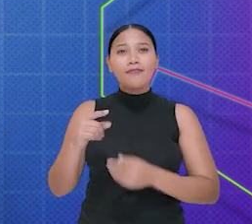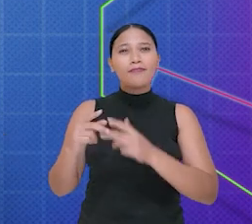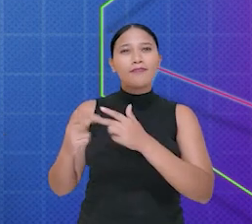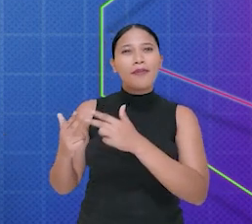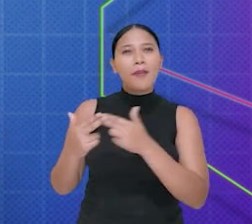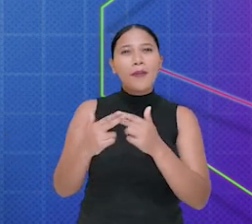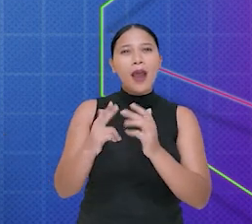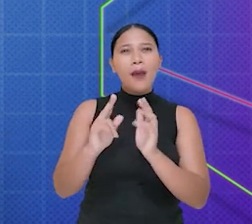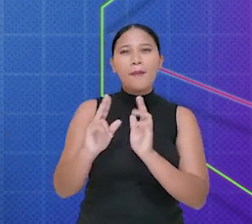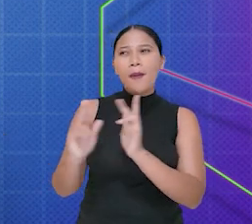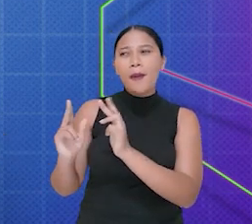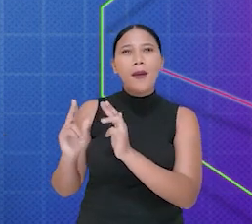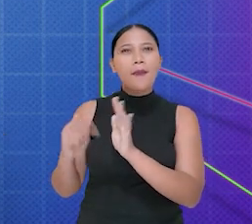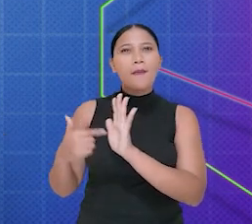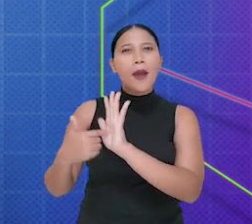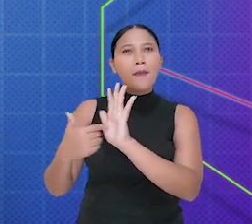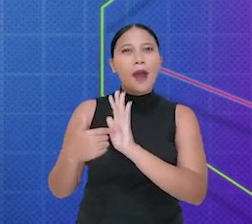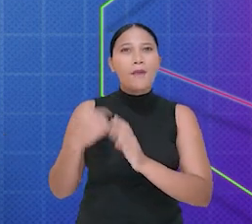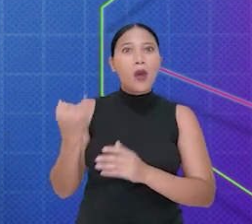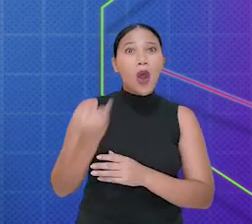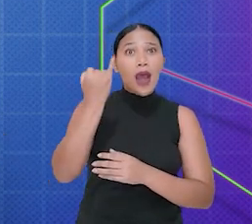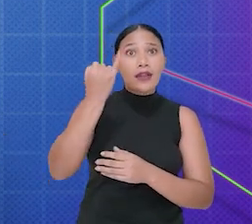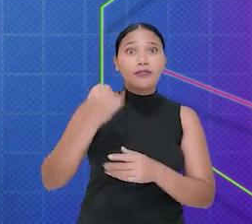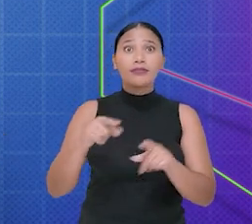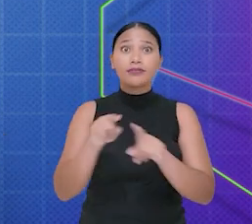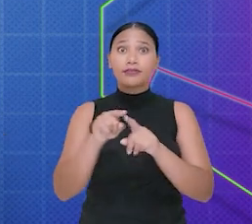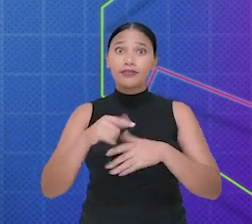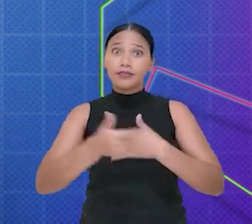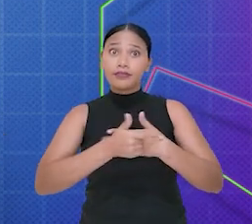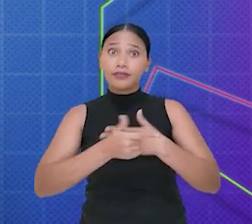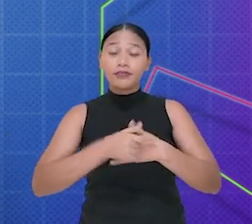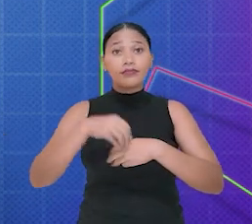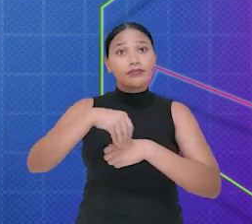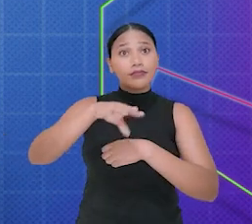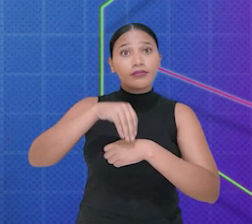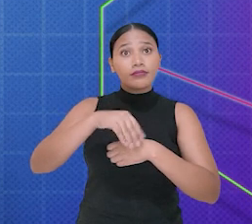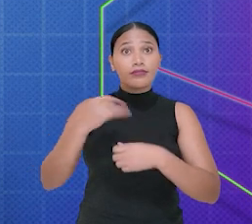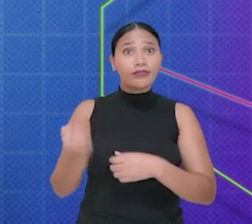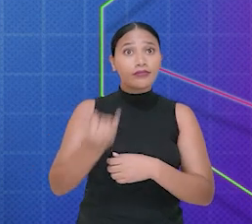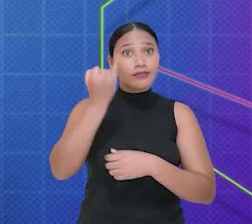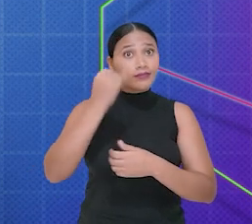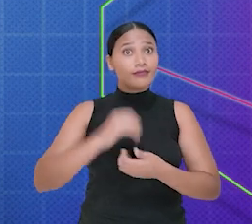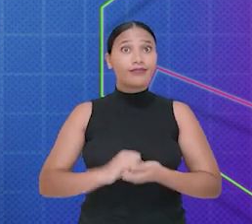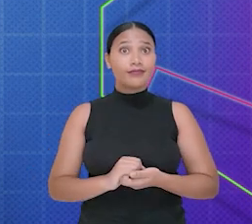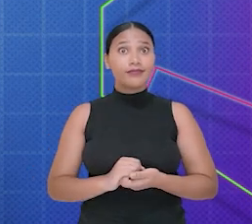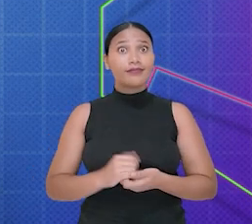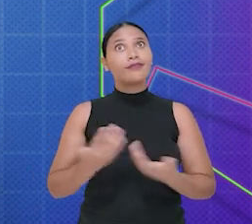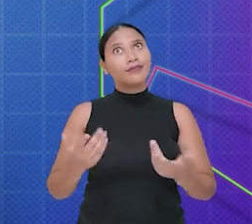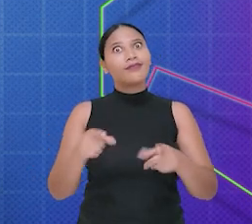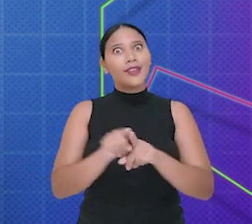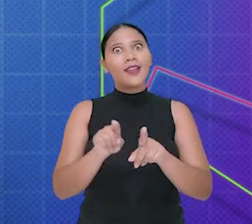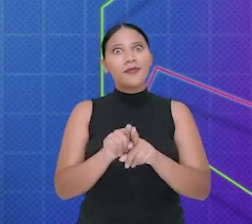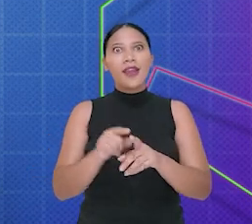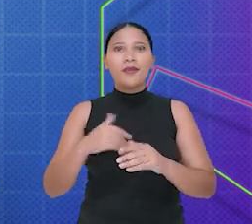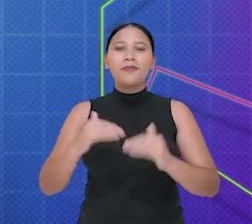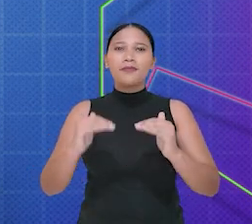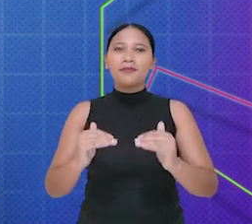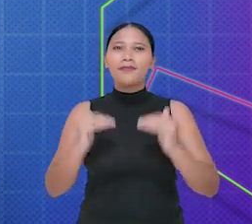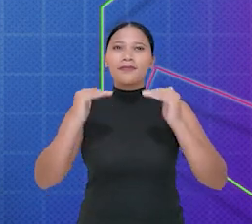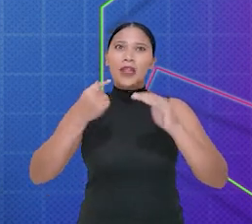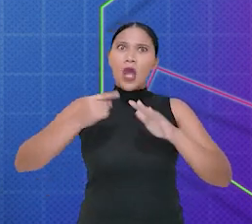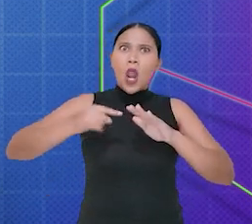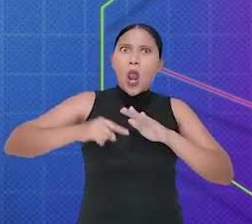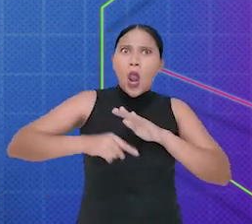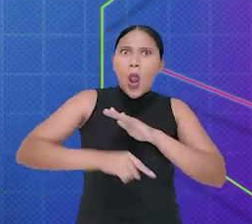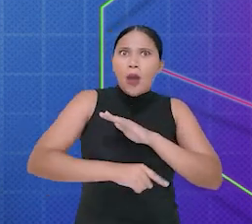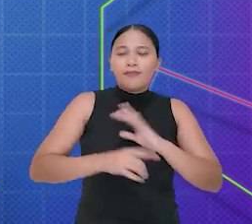Elas ajudam a apresentar eventos importantes, desenvolver personagens, transmitir informações relevantes e, acima de tudo,